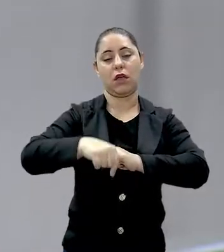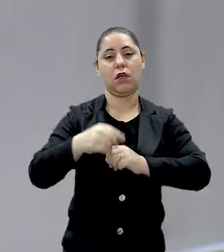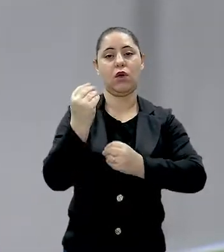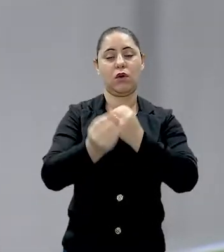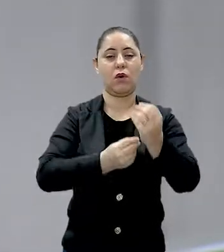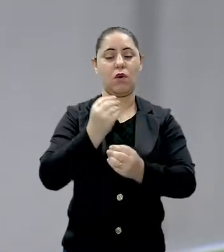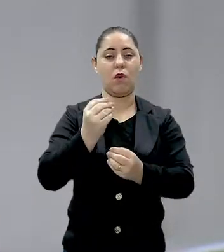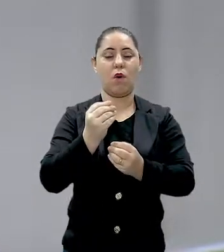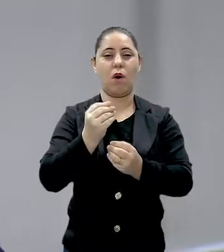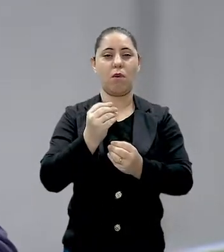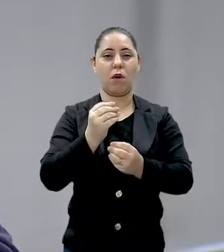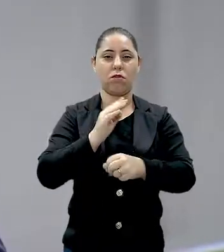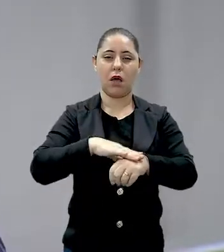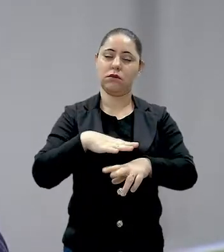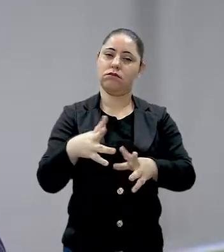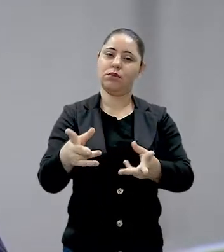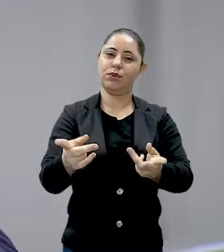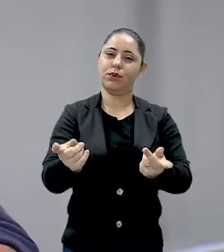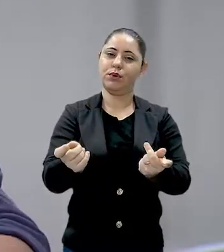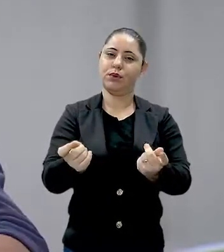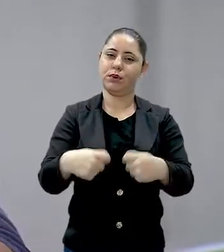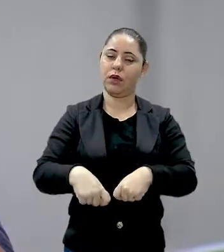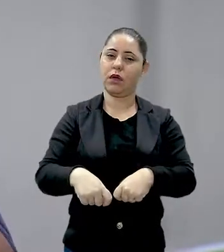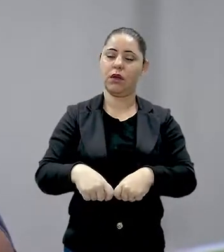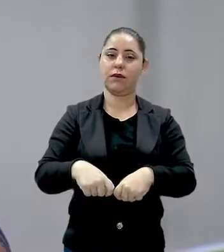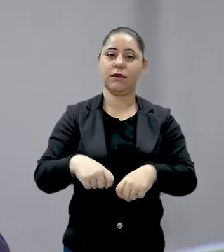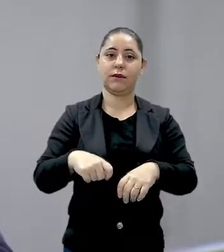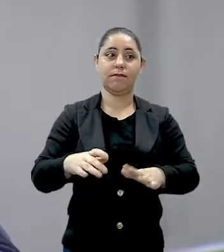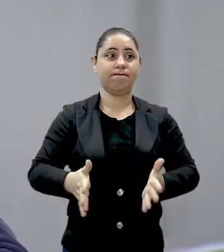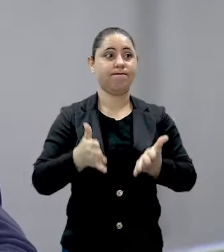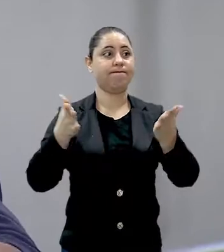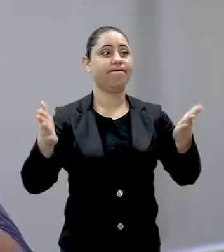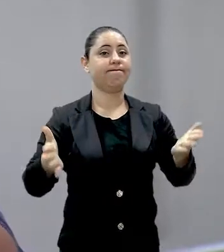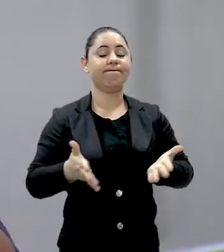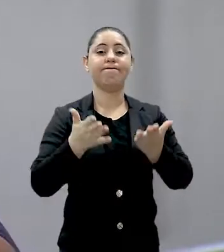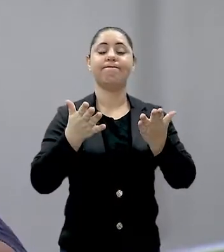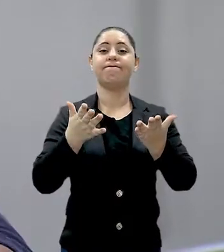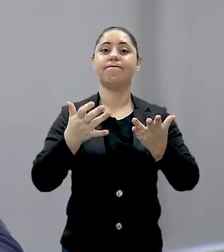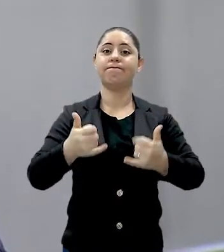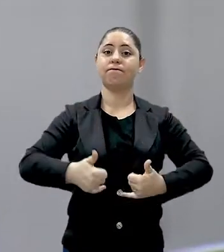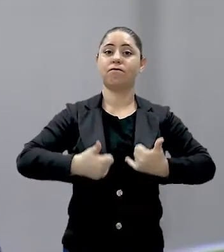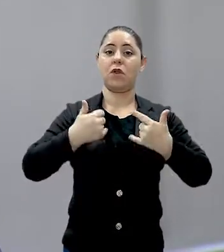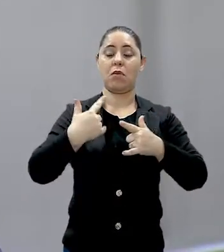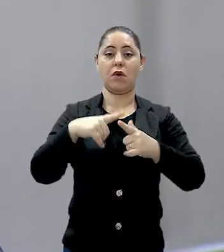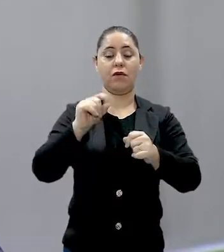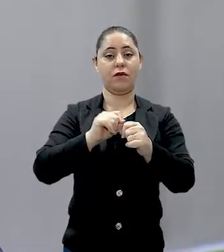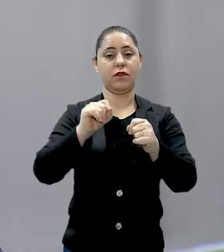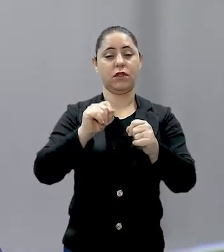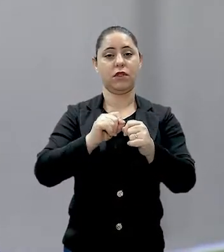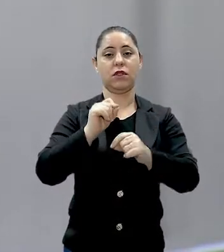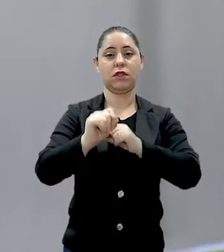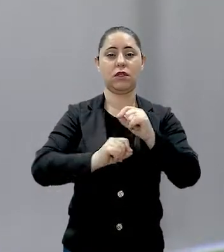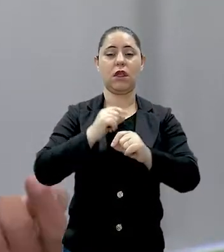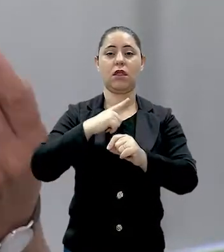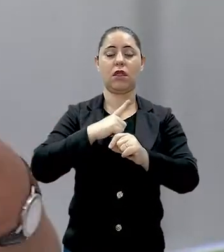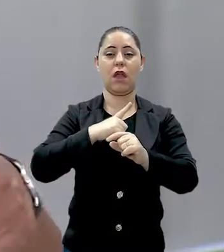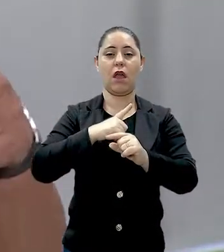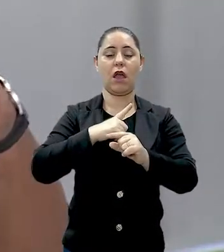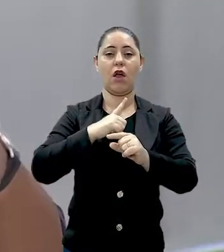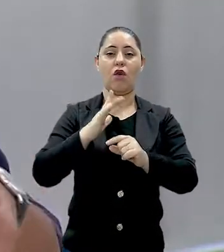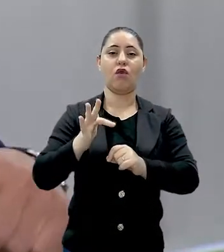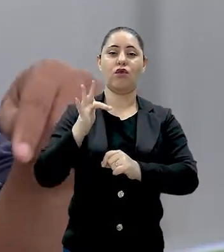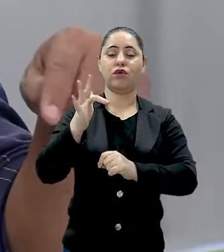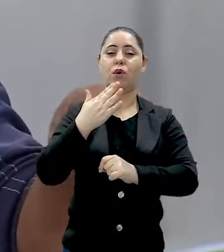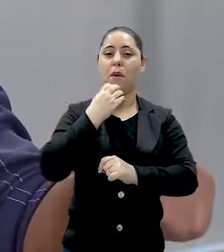no Parlamento da forma mais preparada, da forma mais entusiasta possível, né, para poder fazer com que isso tenha